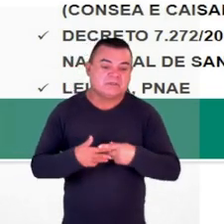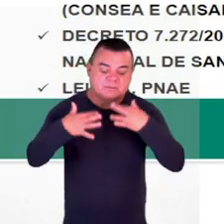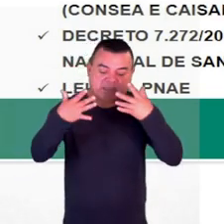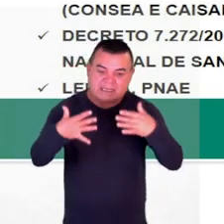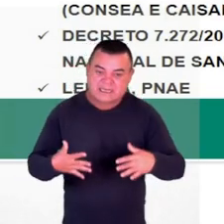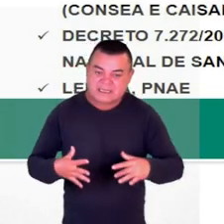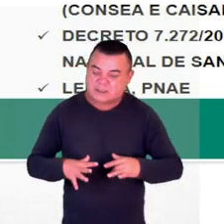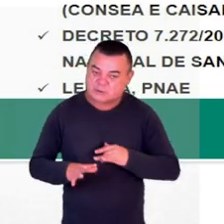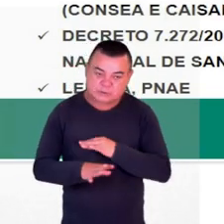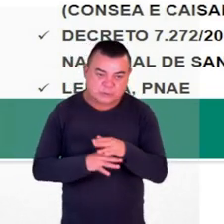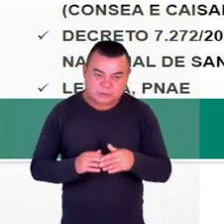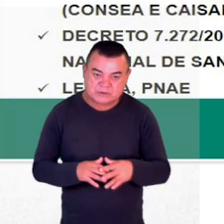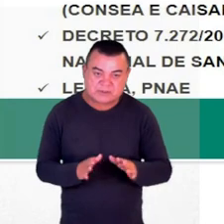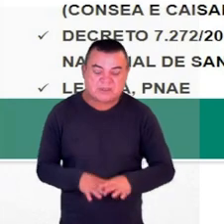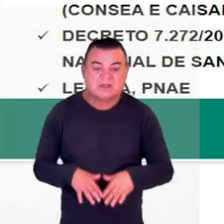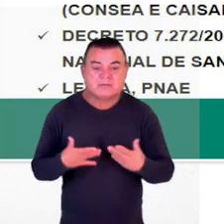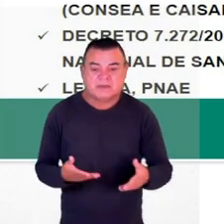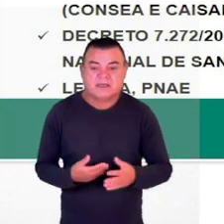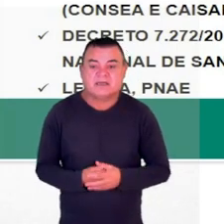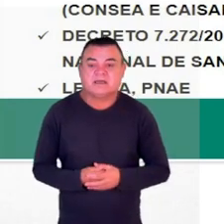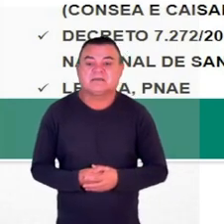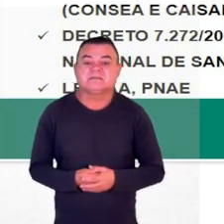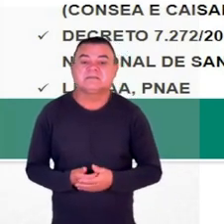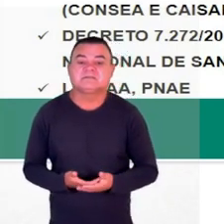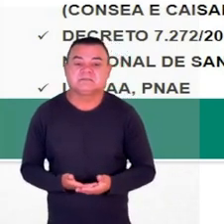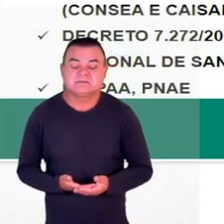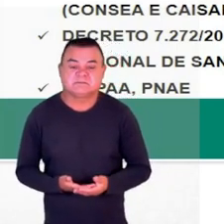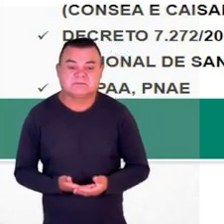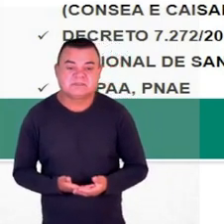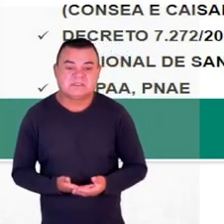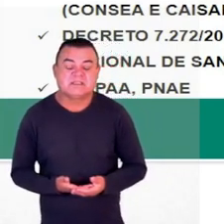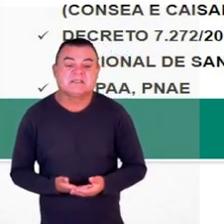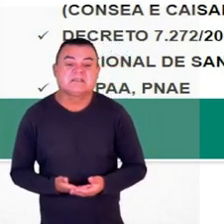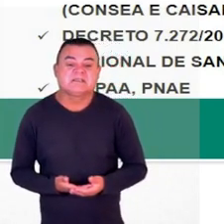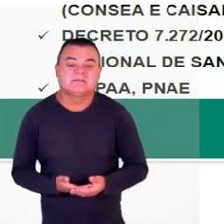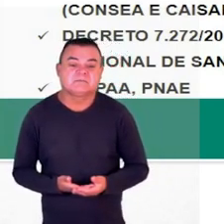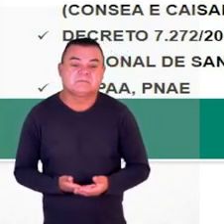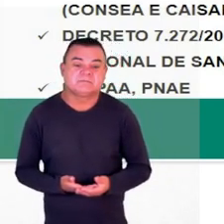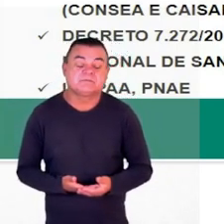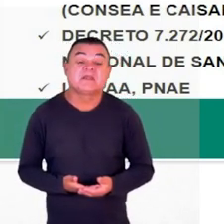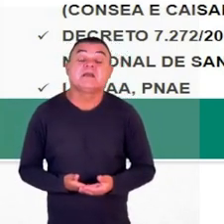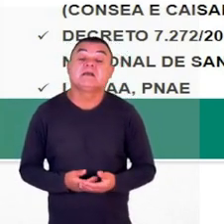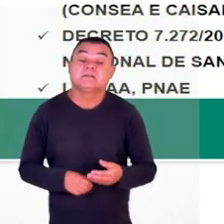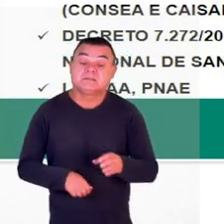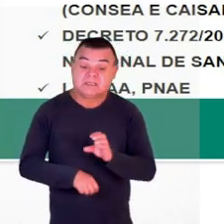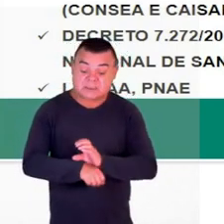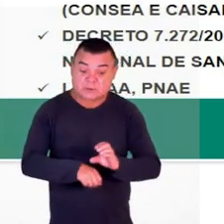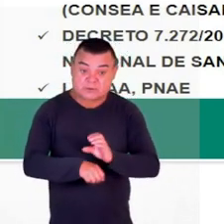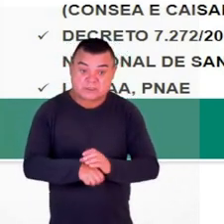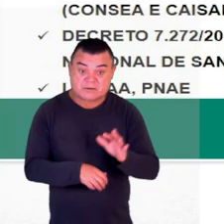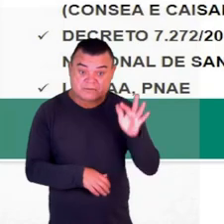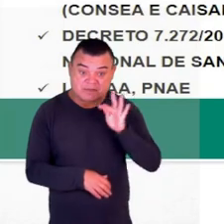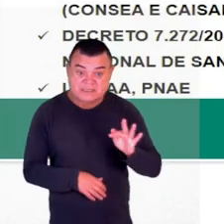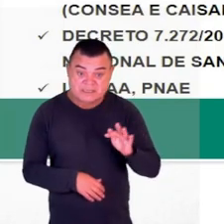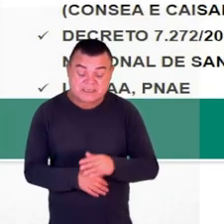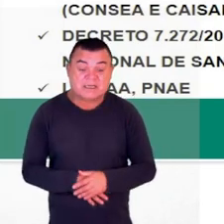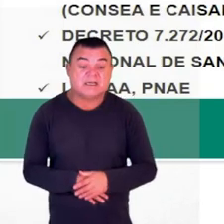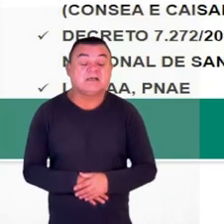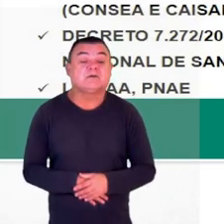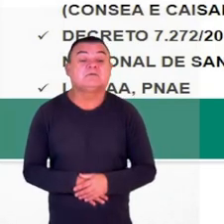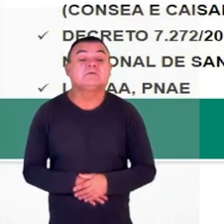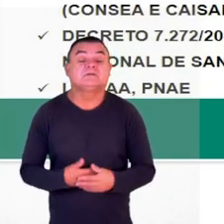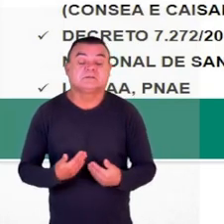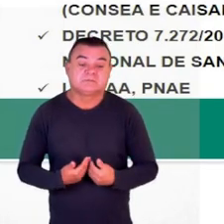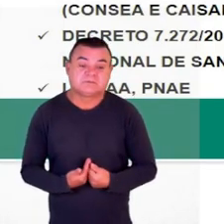eh Claro tem a lozan a constituição a a alimentação que tá na Constituição Federal Eh boa parte do os Nossos